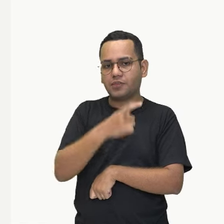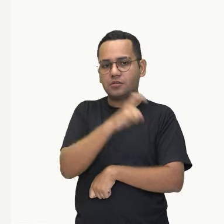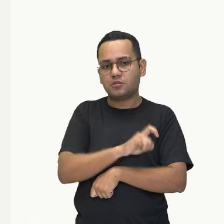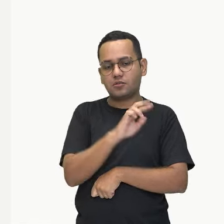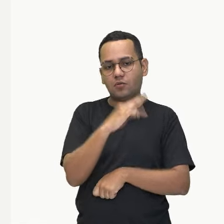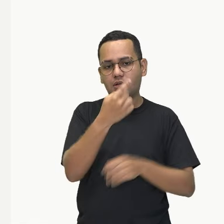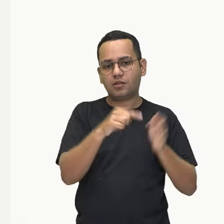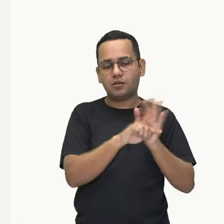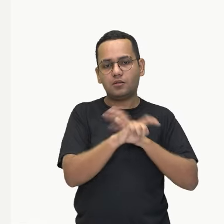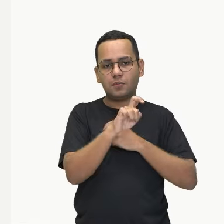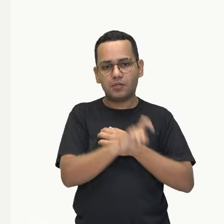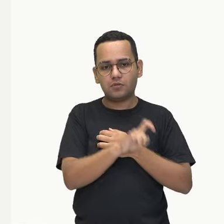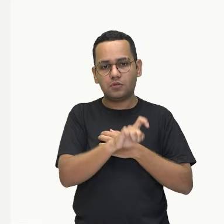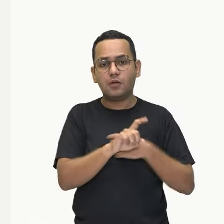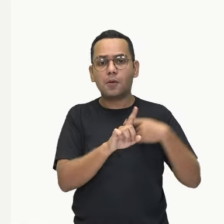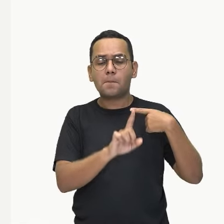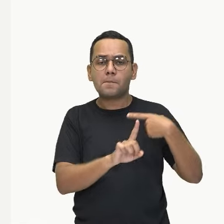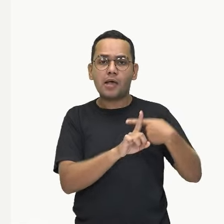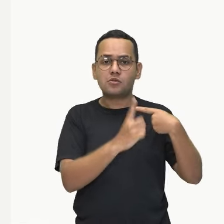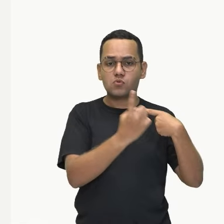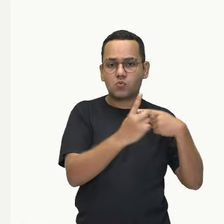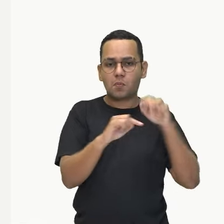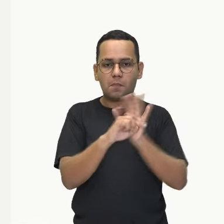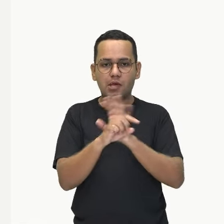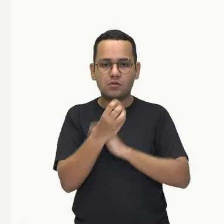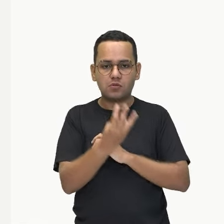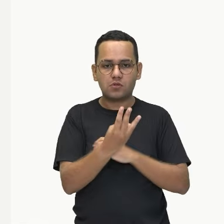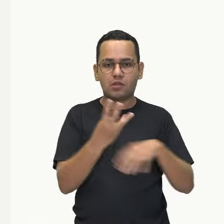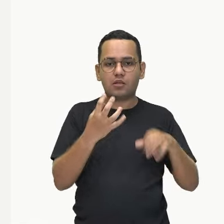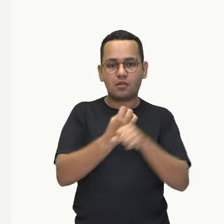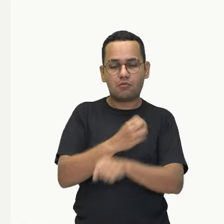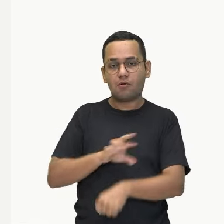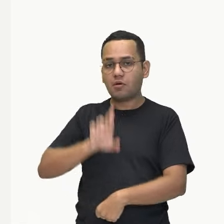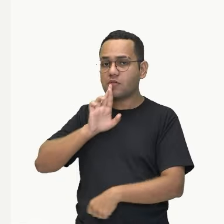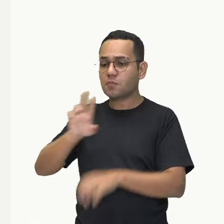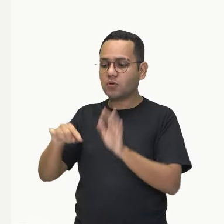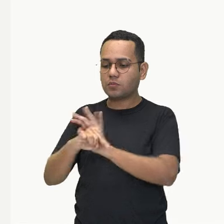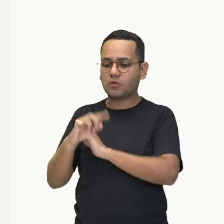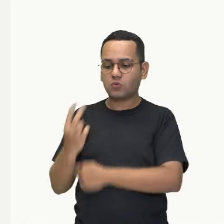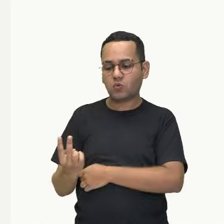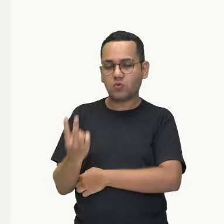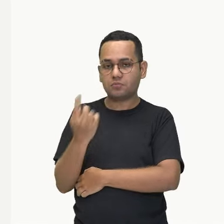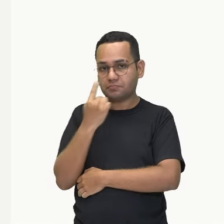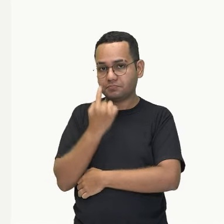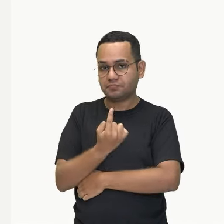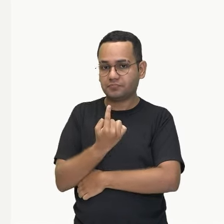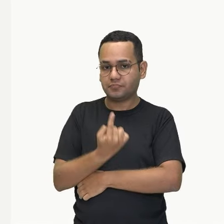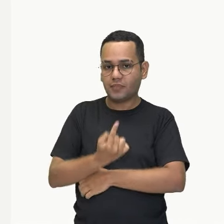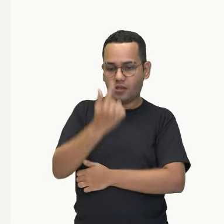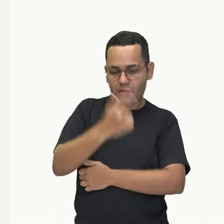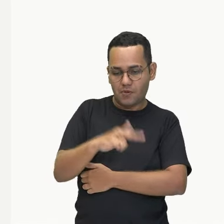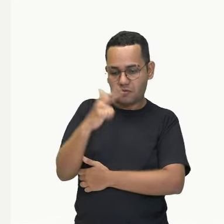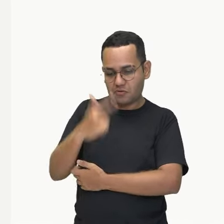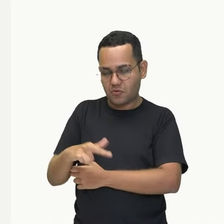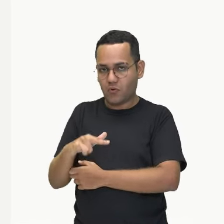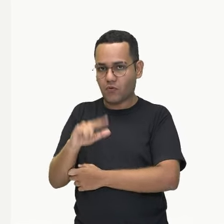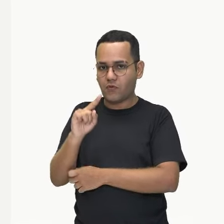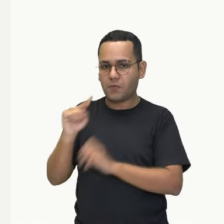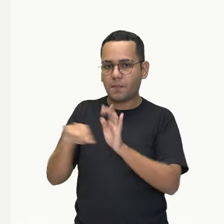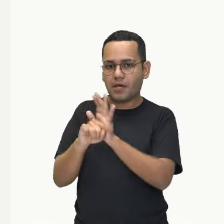mais 1 menos 3 dá menos 2, ó. E aí, então, o meu polinômio fica